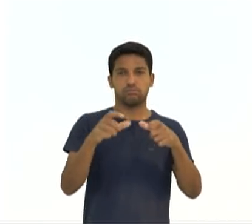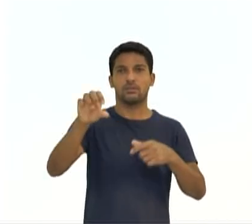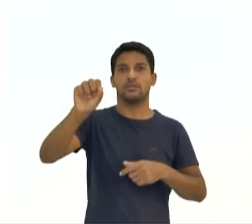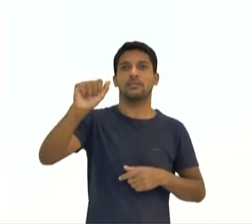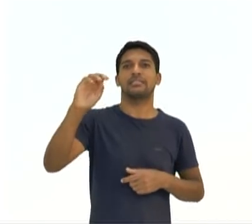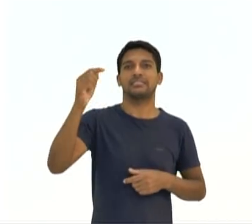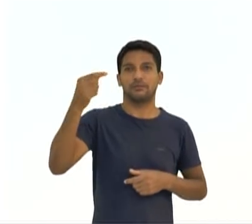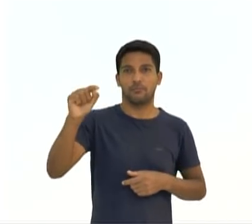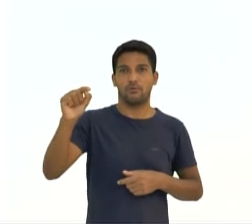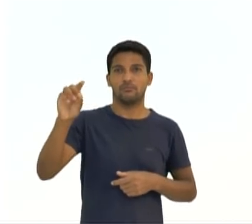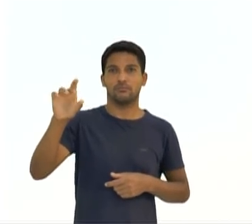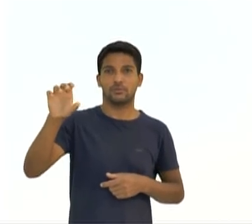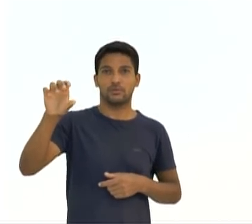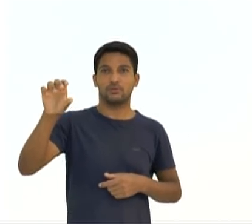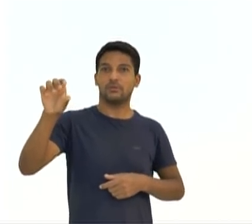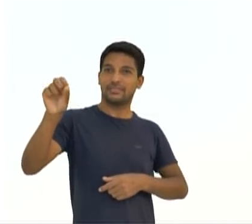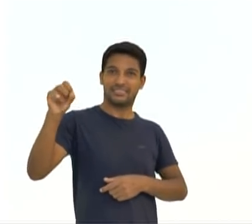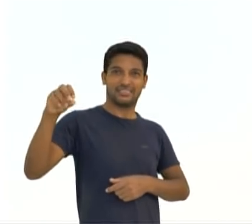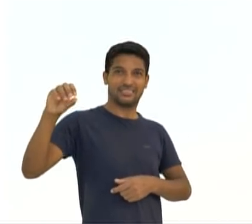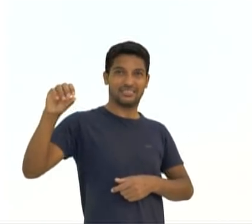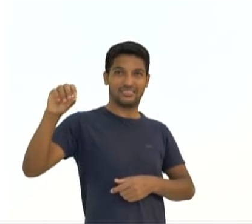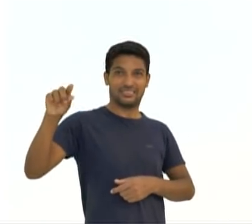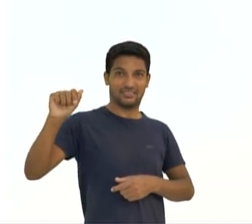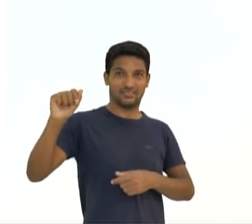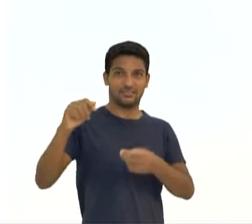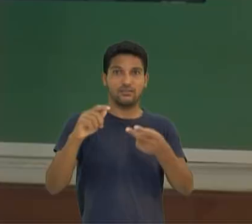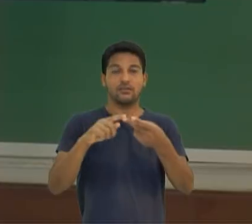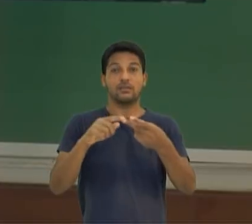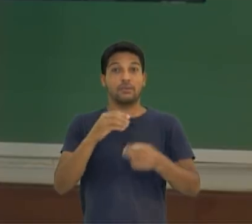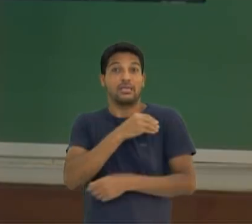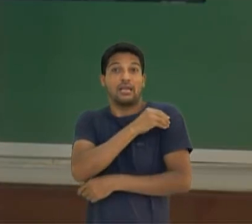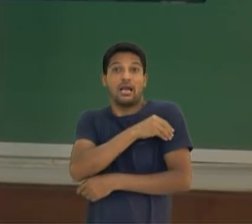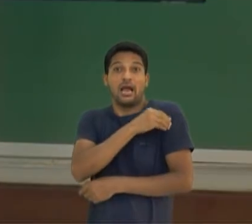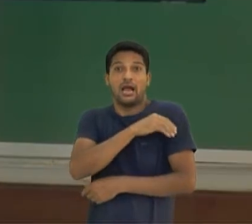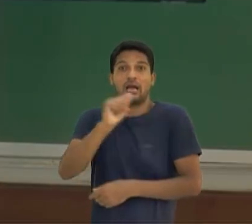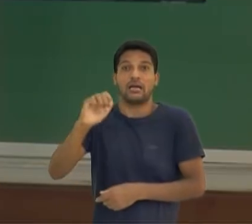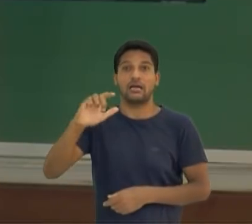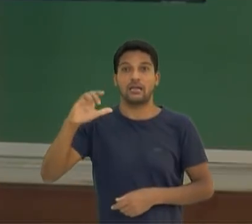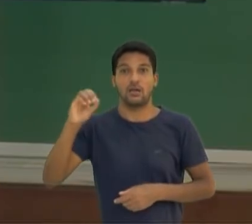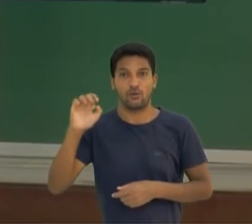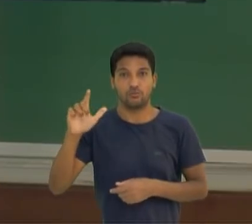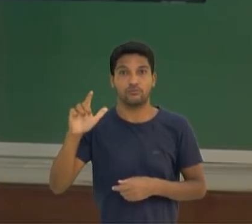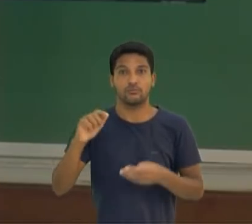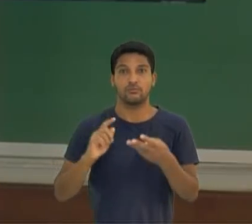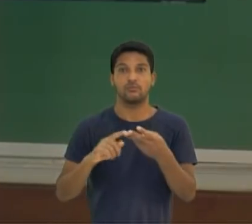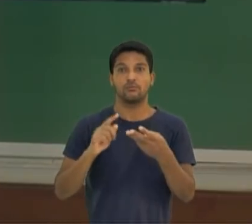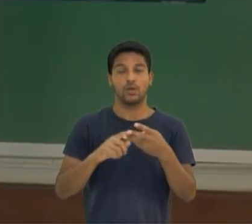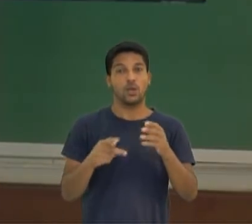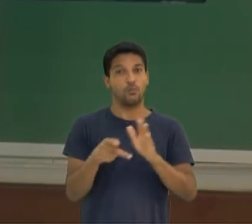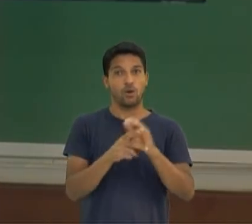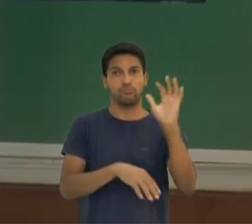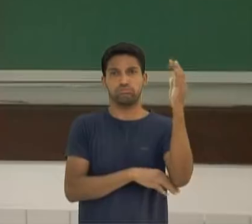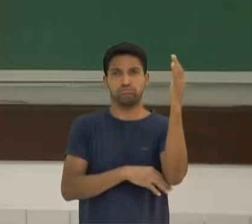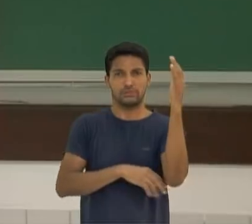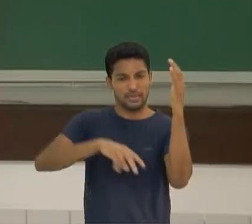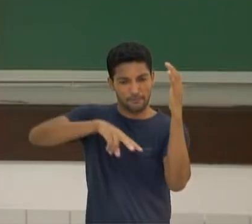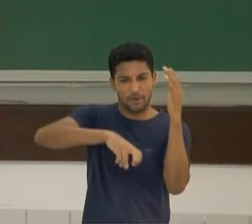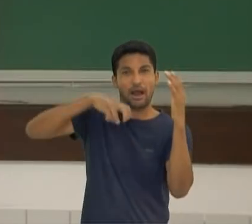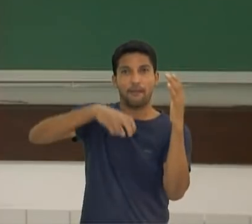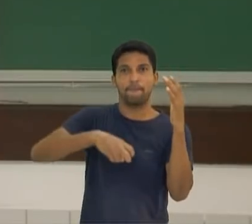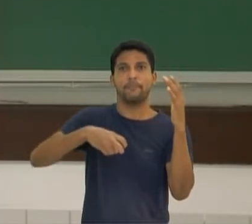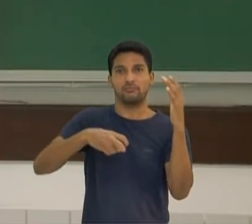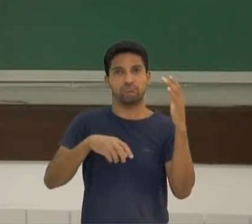obtido por fermentação e corantes também que são extraídos pela natureza. Beleza? Tranquilão? Meus queridos, minhas